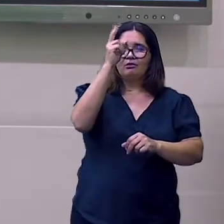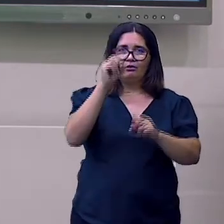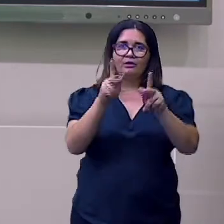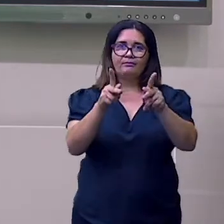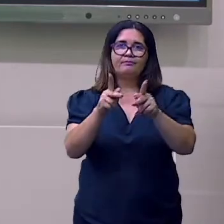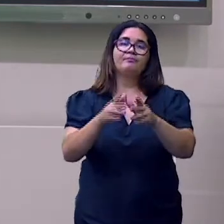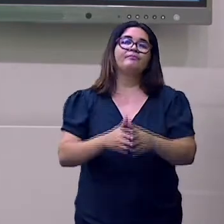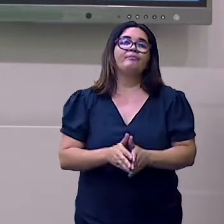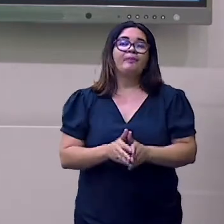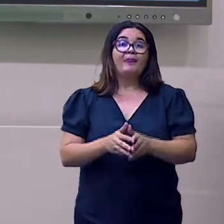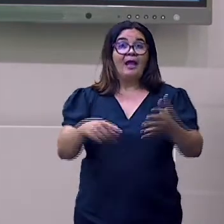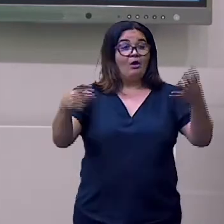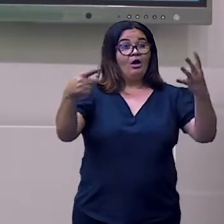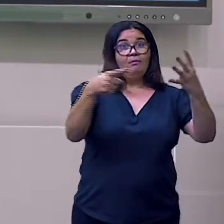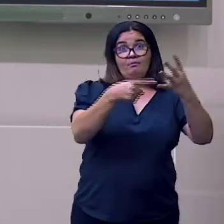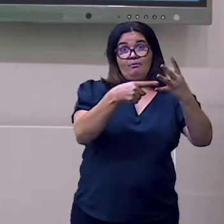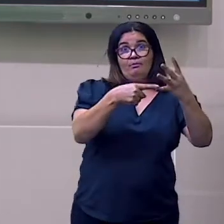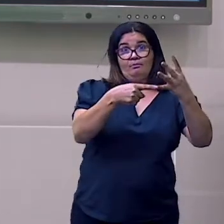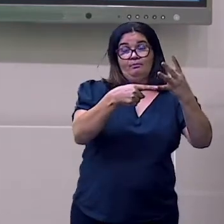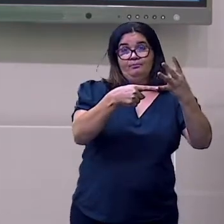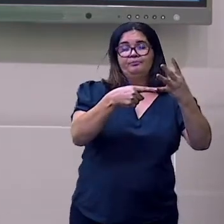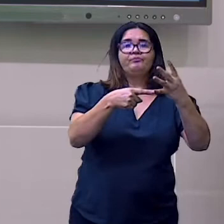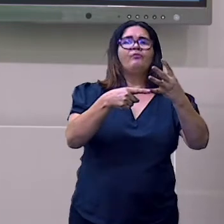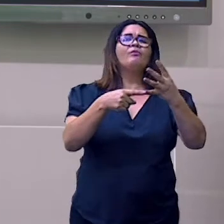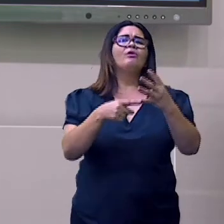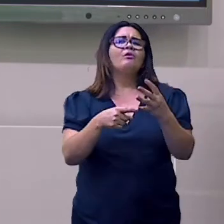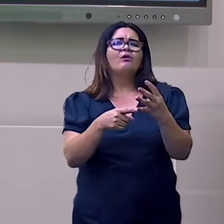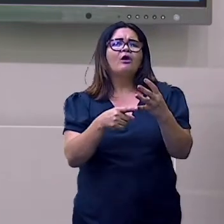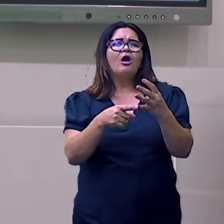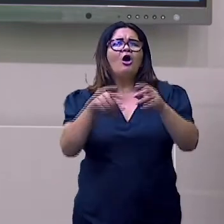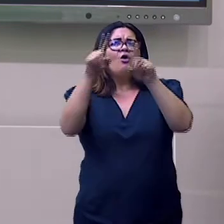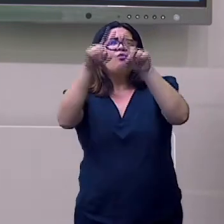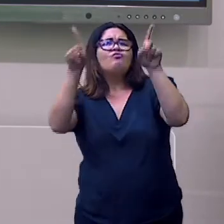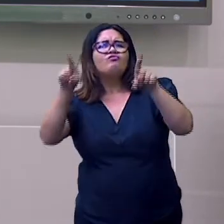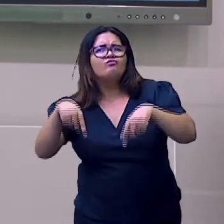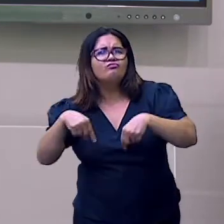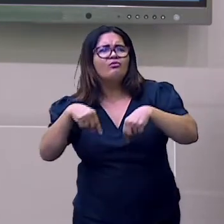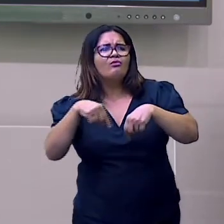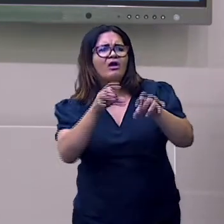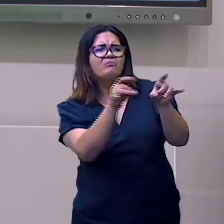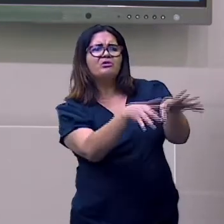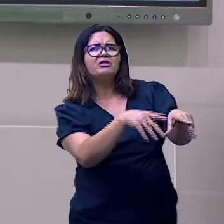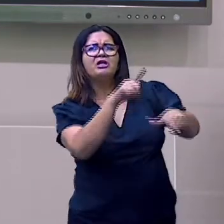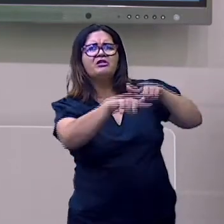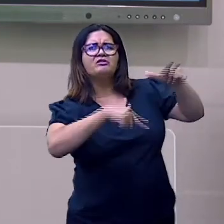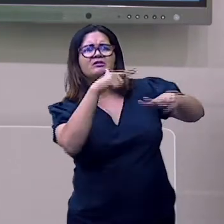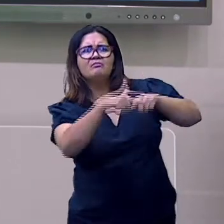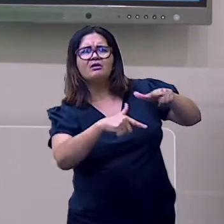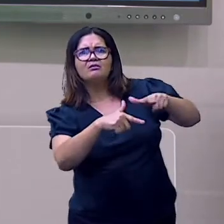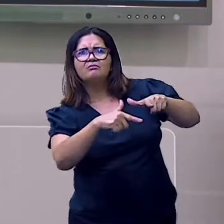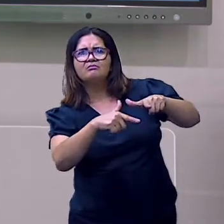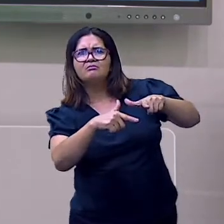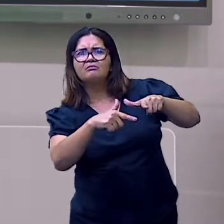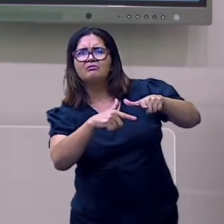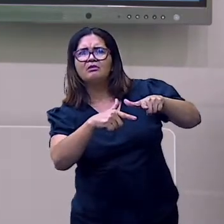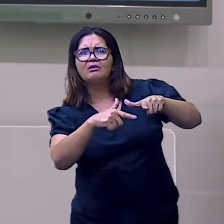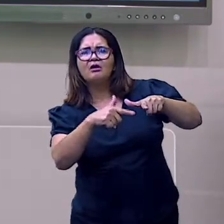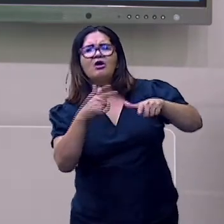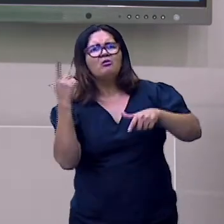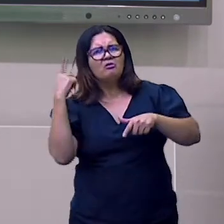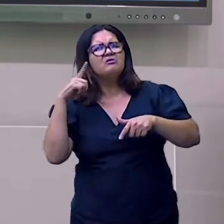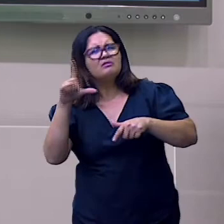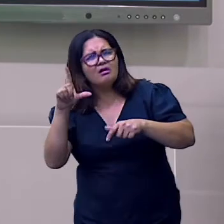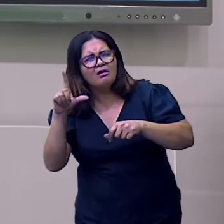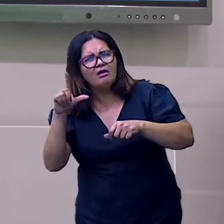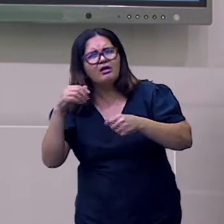carteira. Quarto, quem pede demissão não tem direito ao seguro-desemprego. Então, se